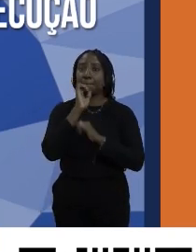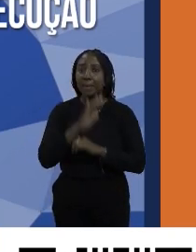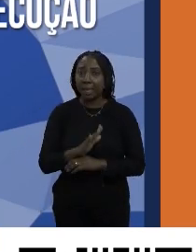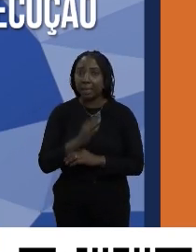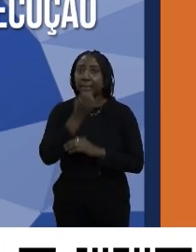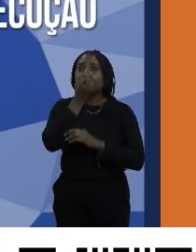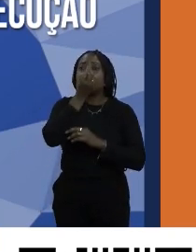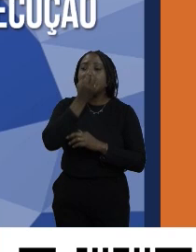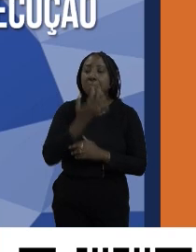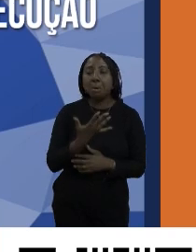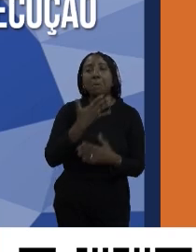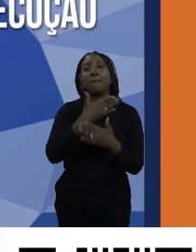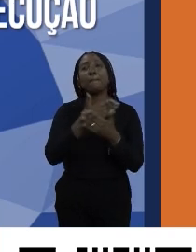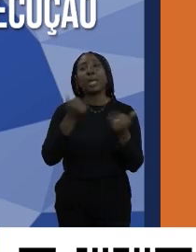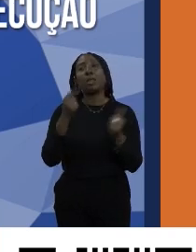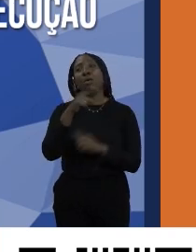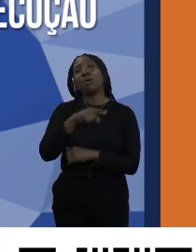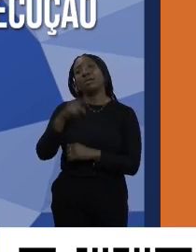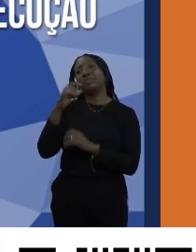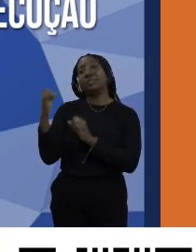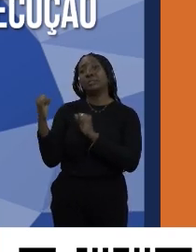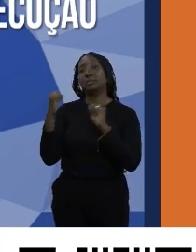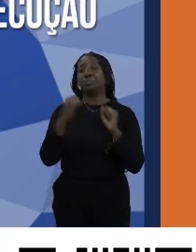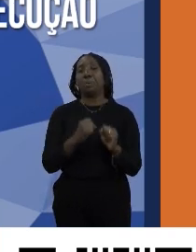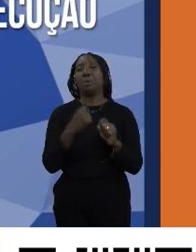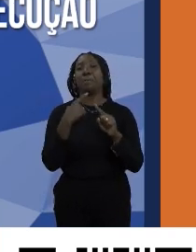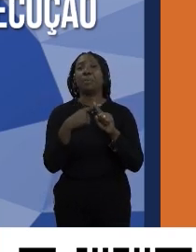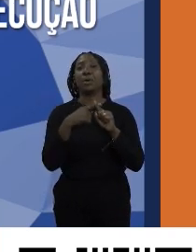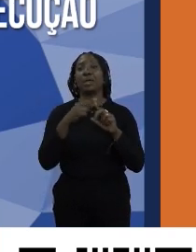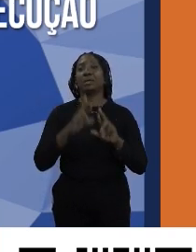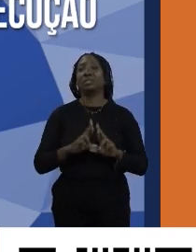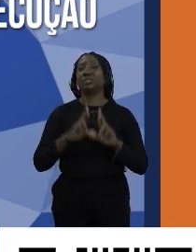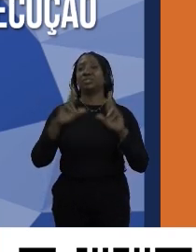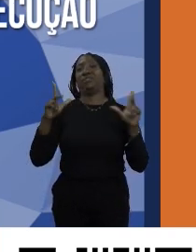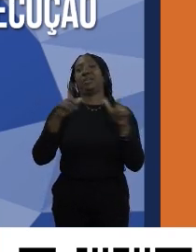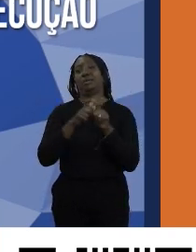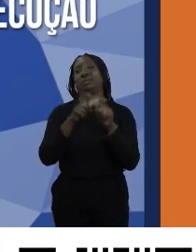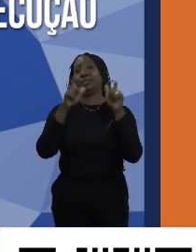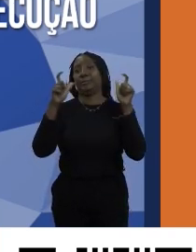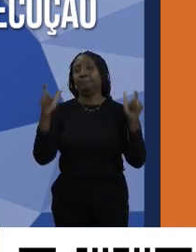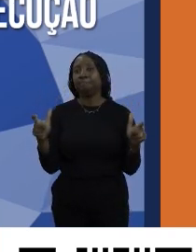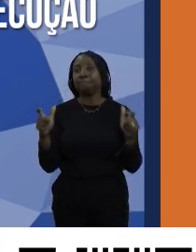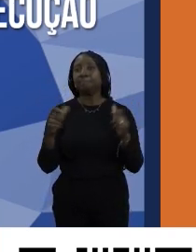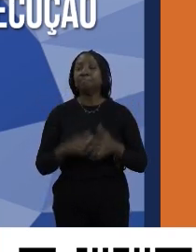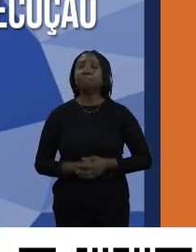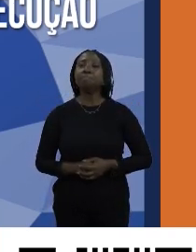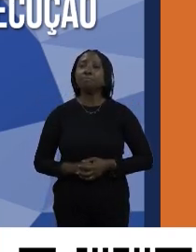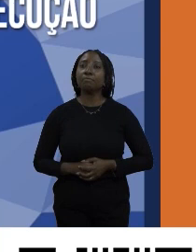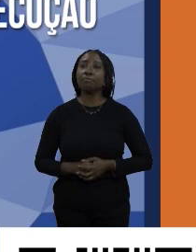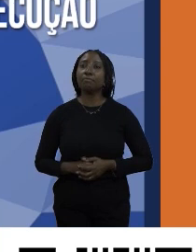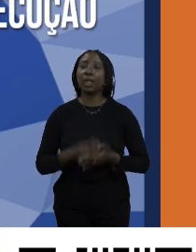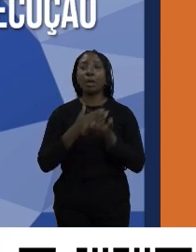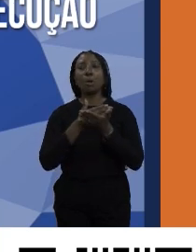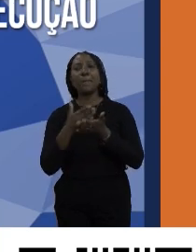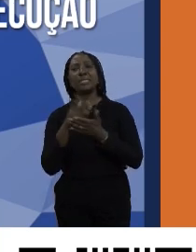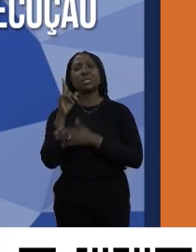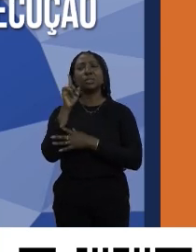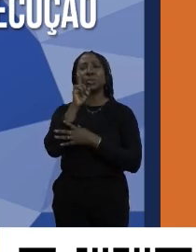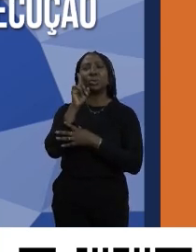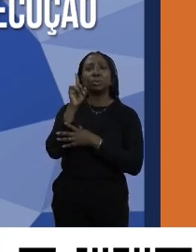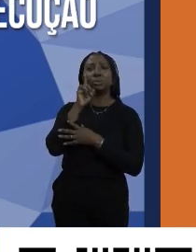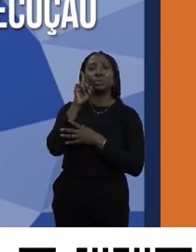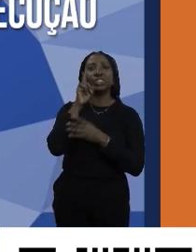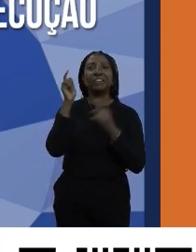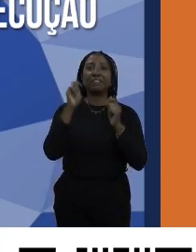da forma melhor que vocês possam, porque a diferença lá é gigantesca. E quando a gente começa a fazer todos os dias um pouquinho